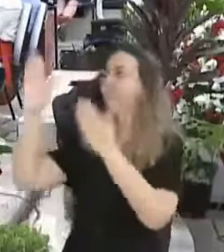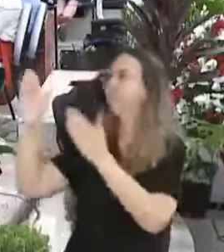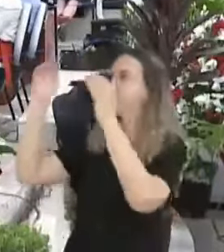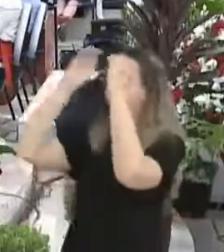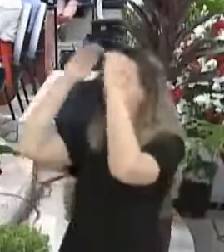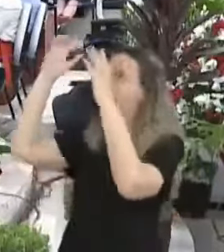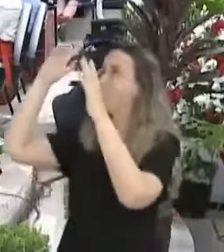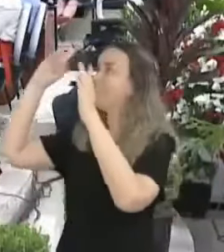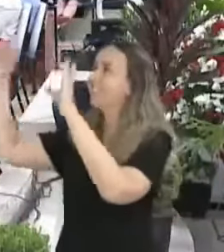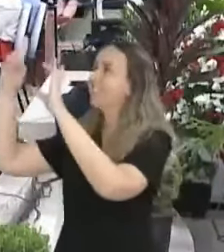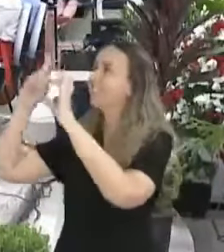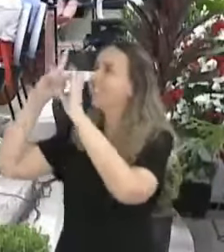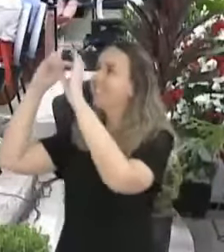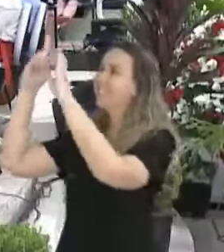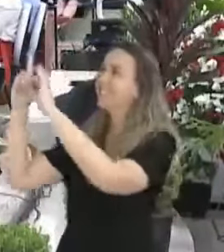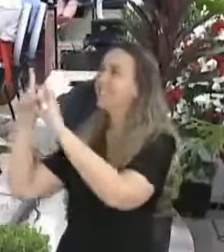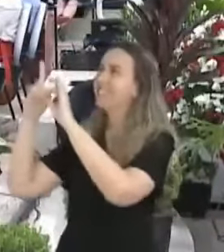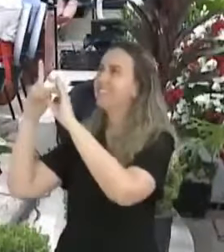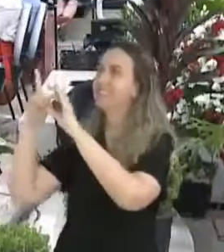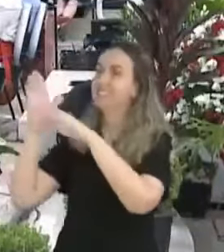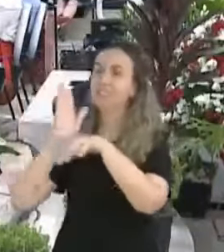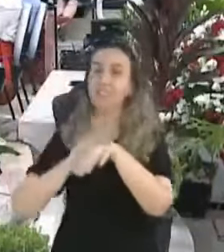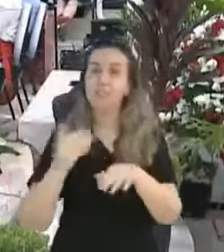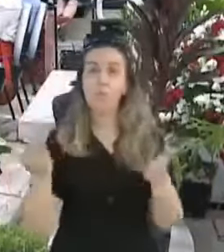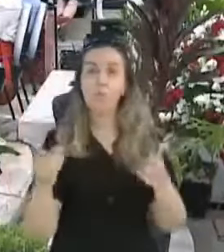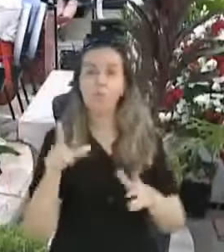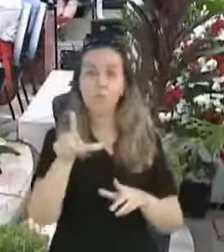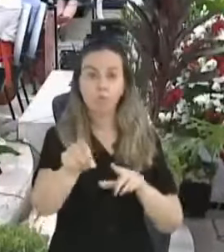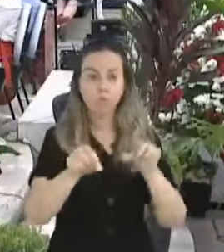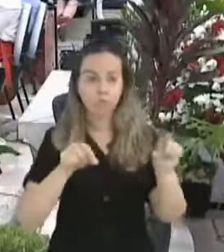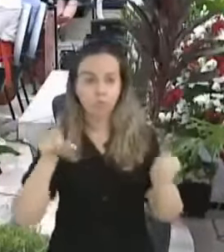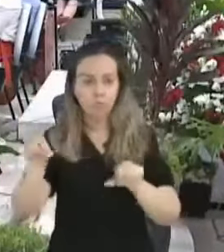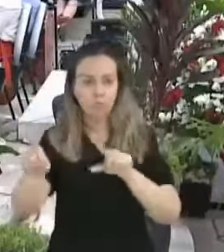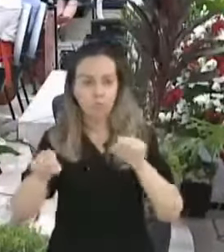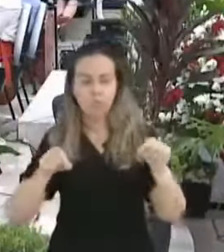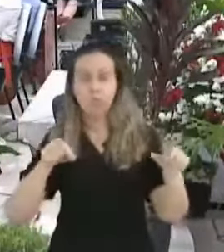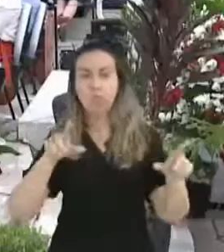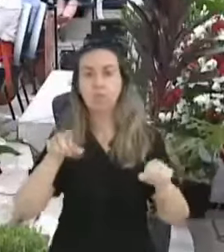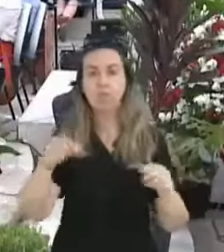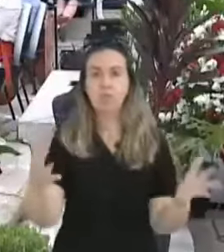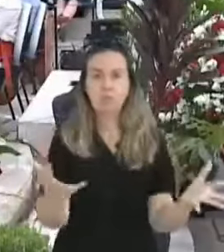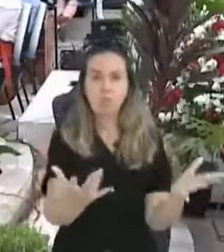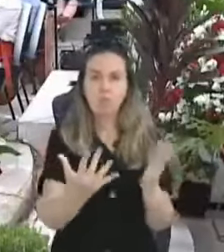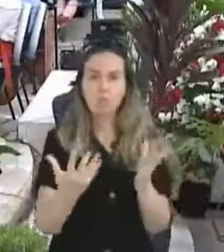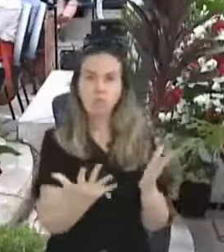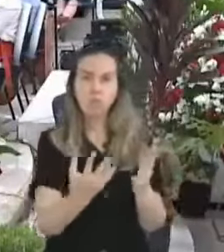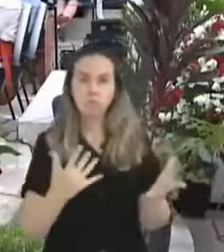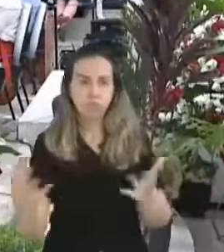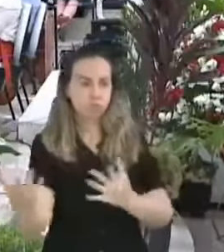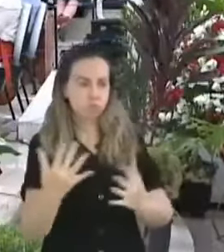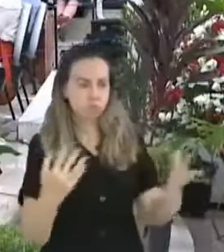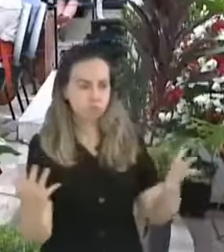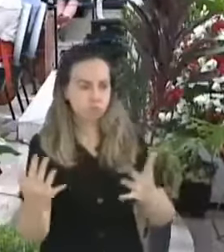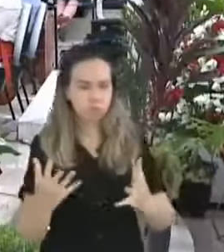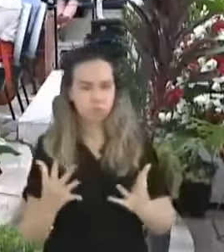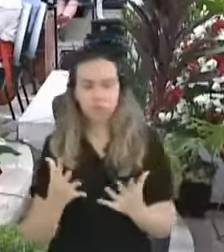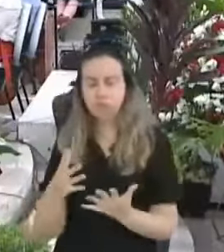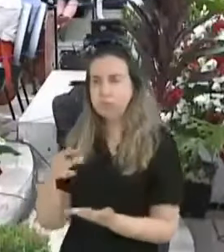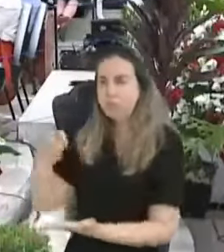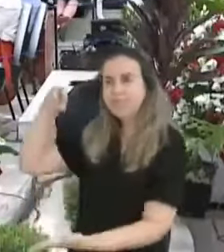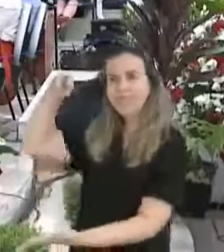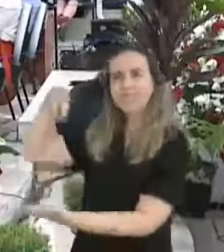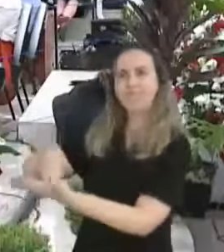Deus precisa levantar novos Josias nesta geração para trazer o povo de volta para o altar,